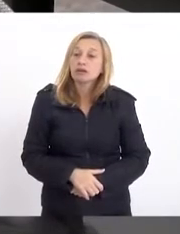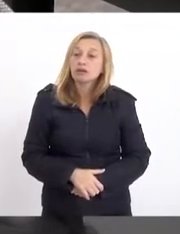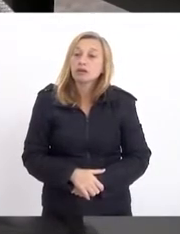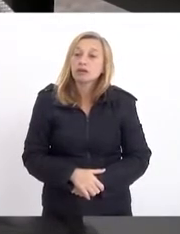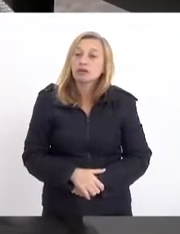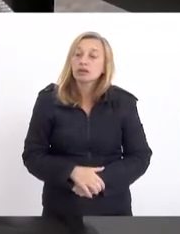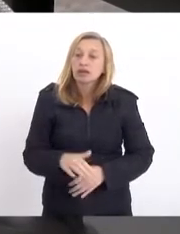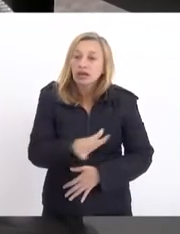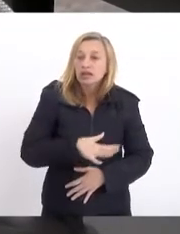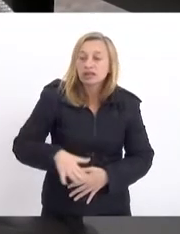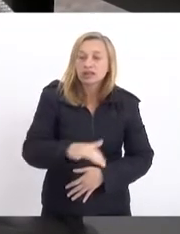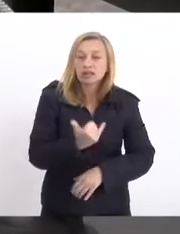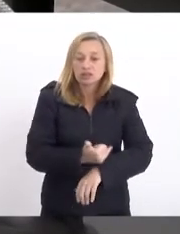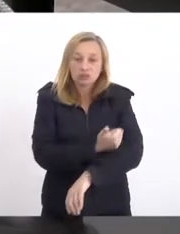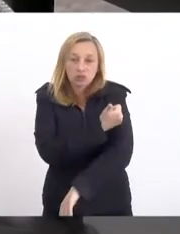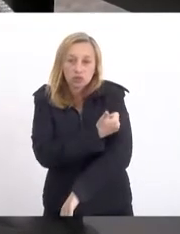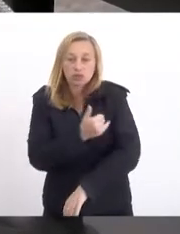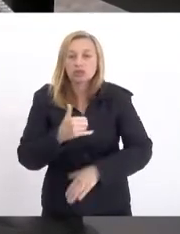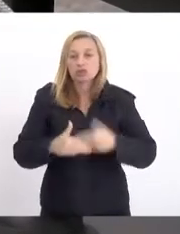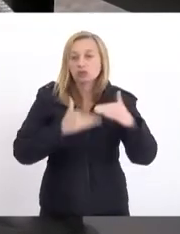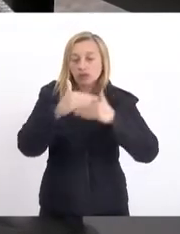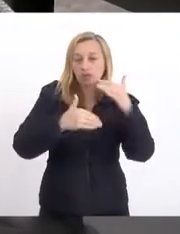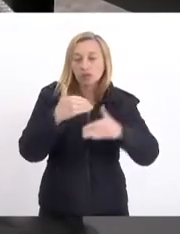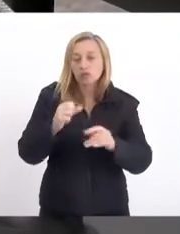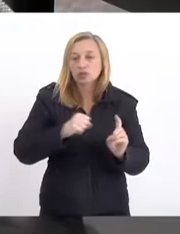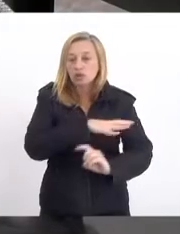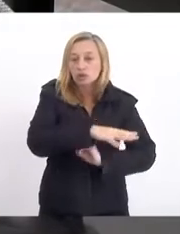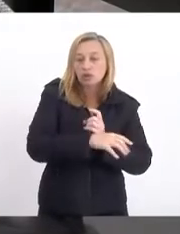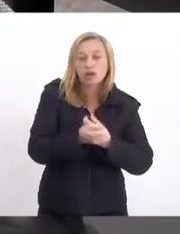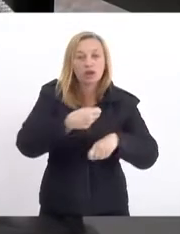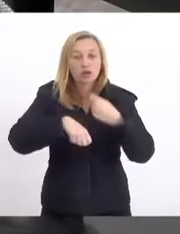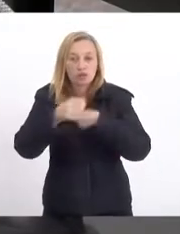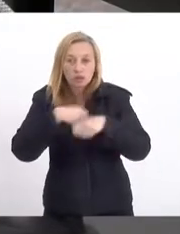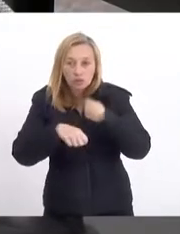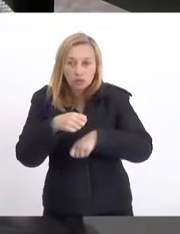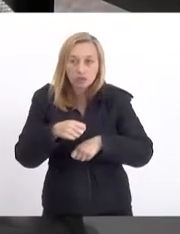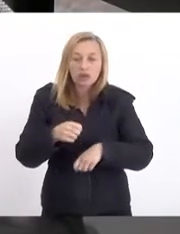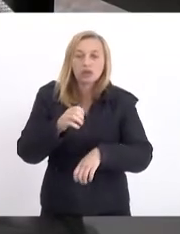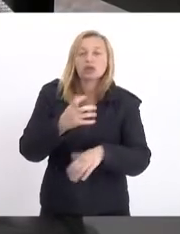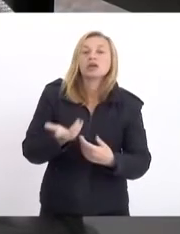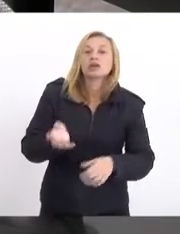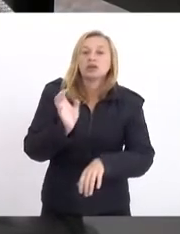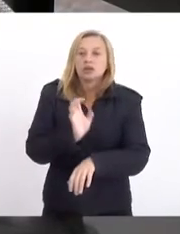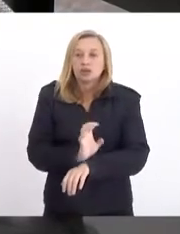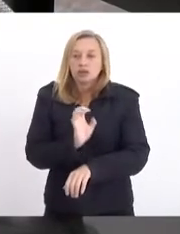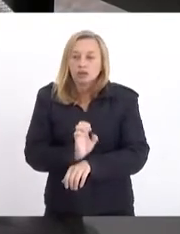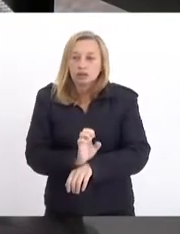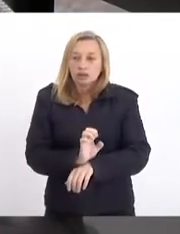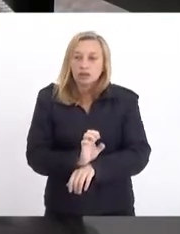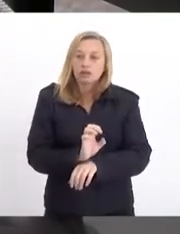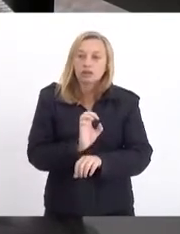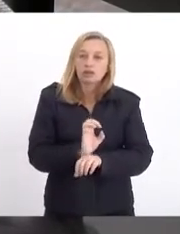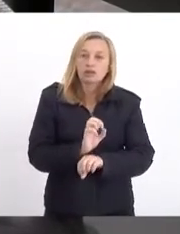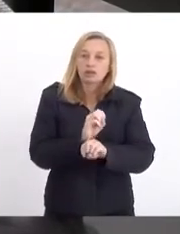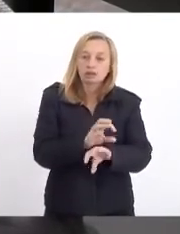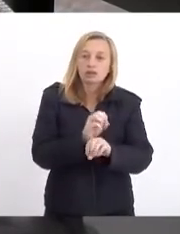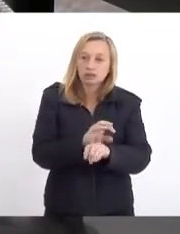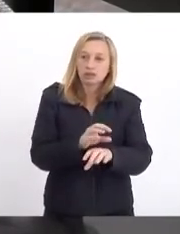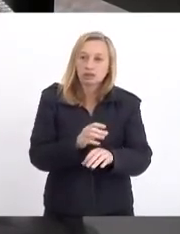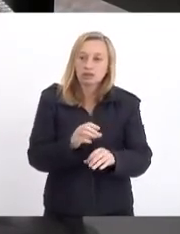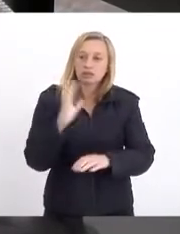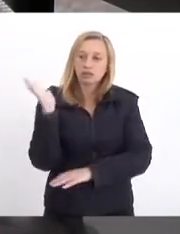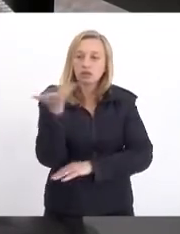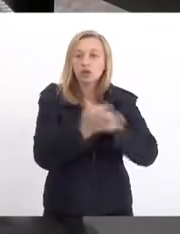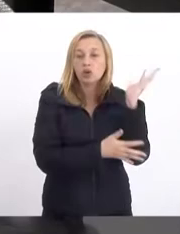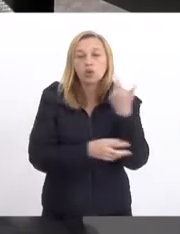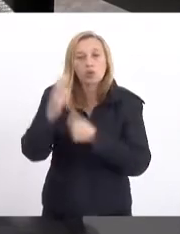as áreas de infraestrutura, desenvolvimento social, econômico, saúde, educação, meio ambiente, cultura e lazer.